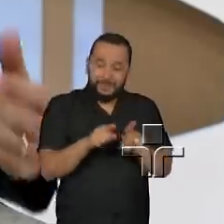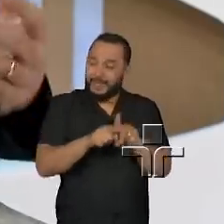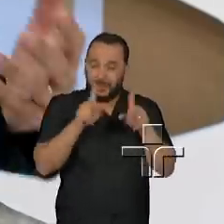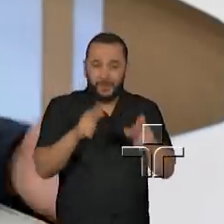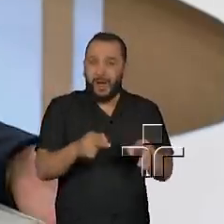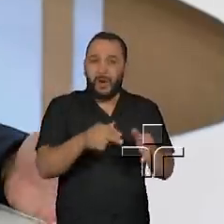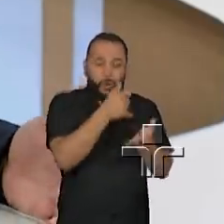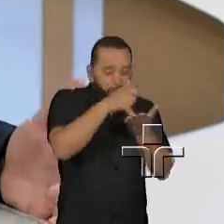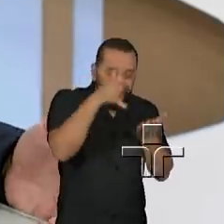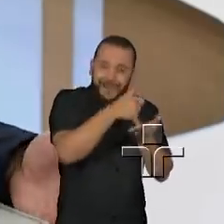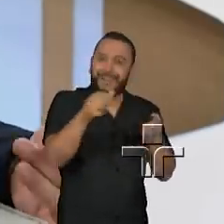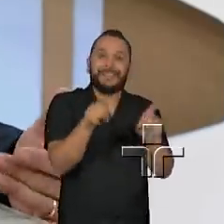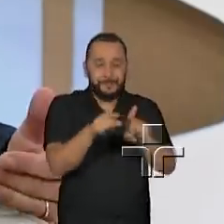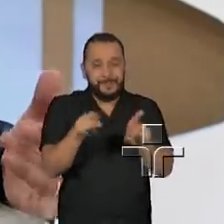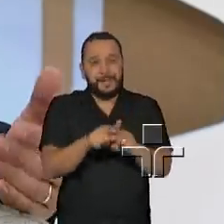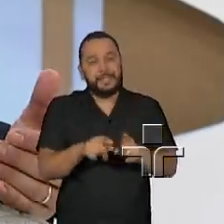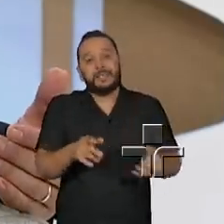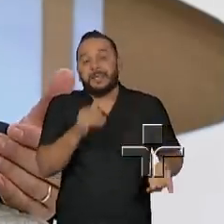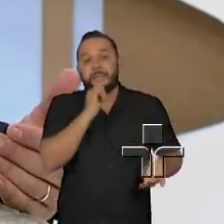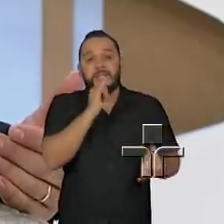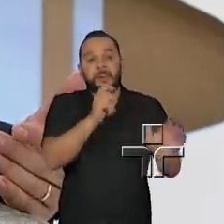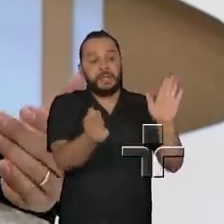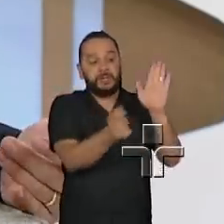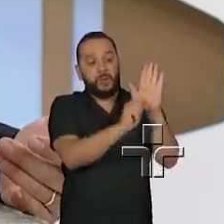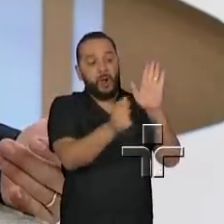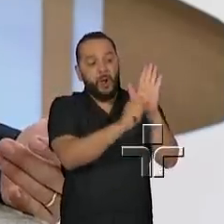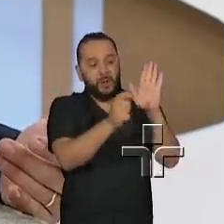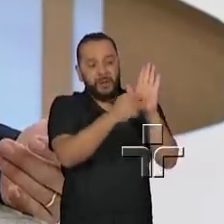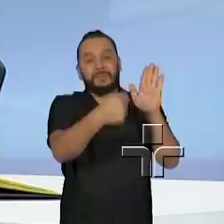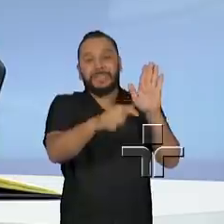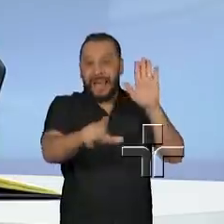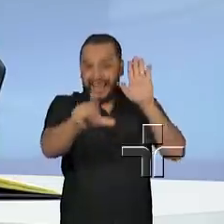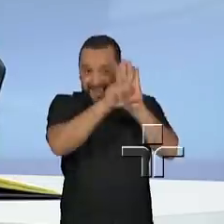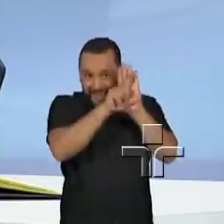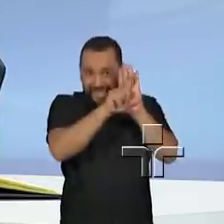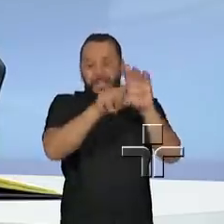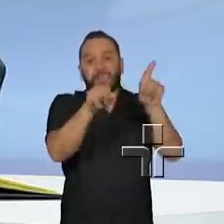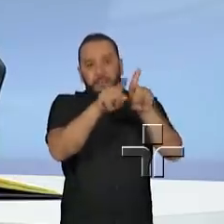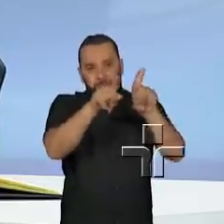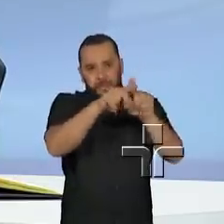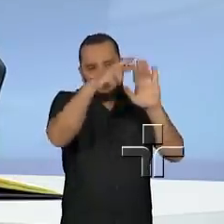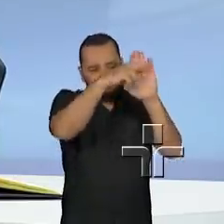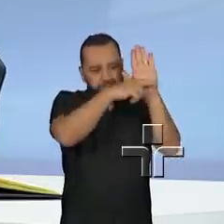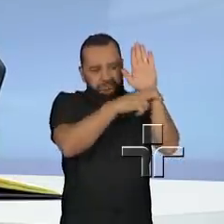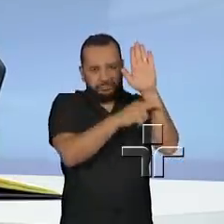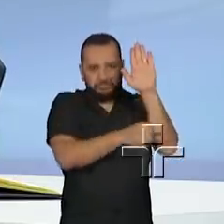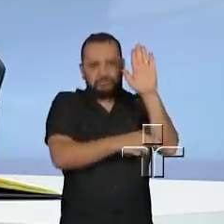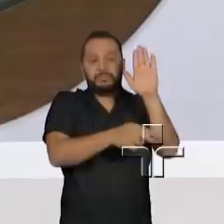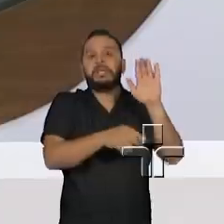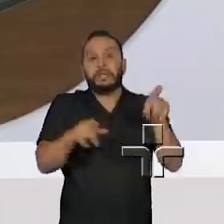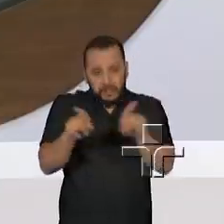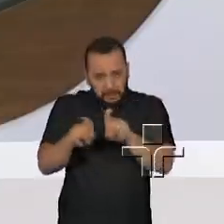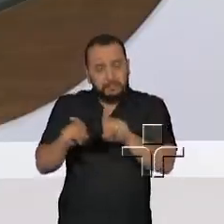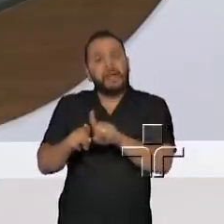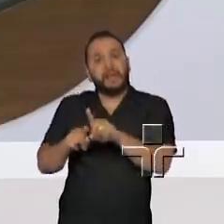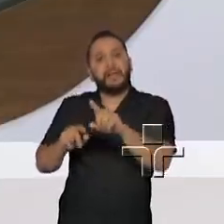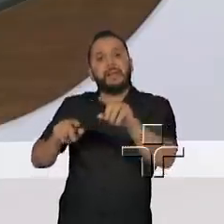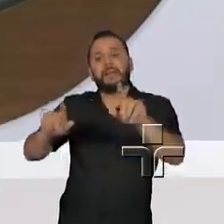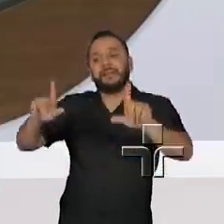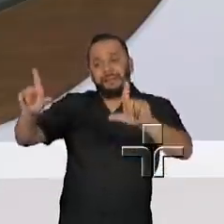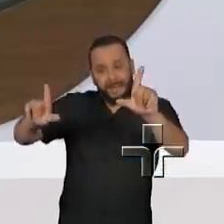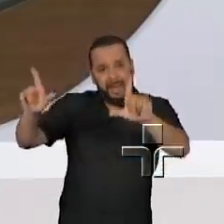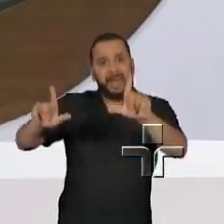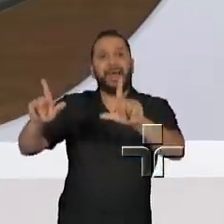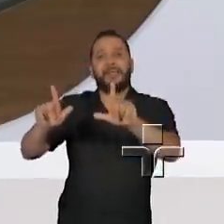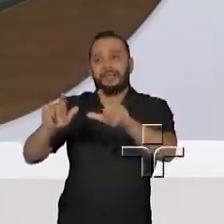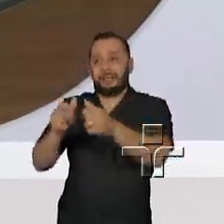tem que legalizar todas as drogas, mas legalizar e regulamentar. E isso vale para as telas. Vou passar a palavra ao Daniel, que tentou